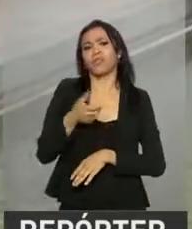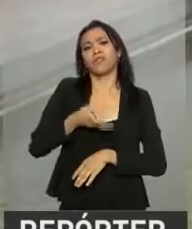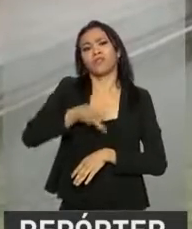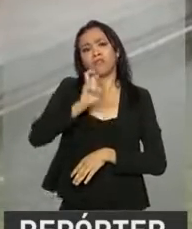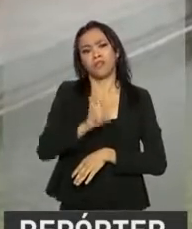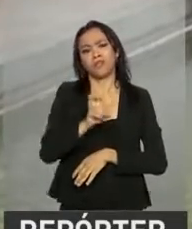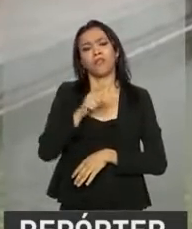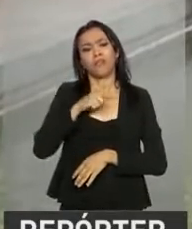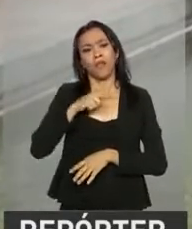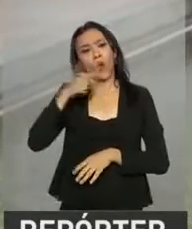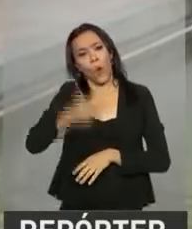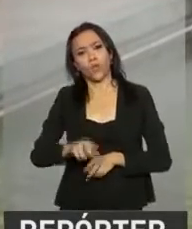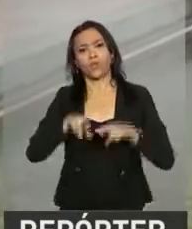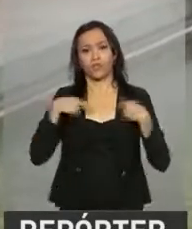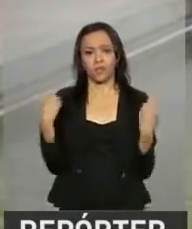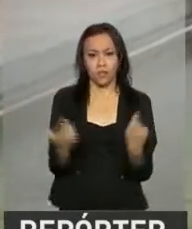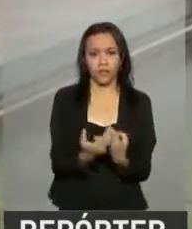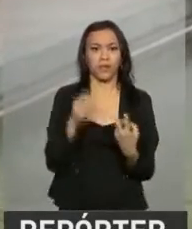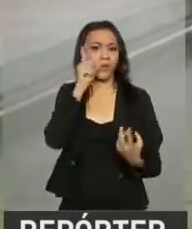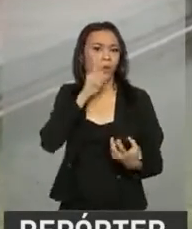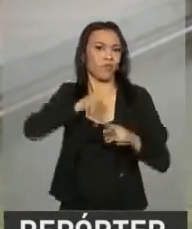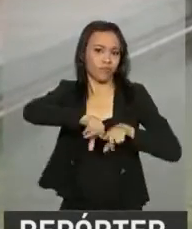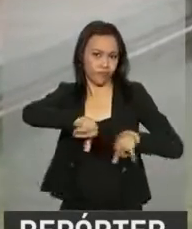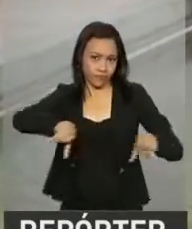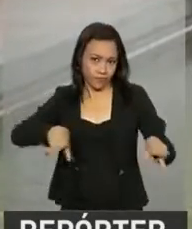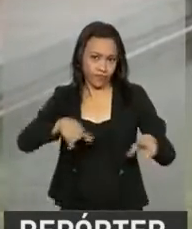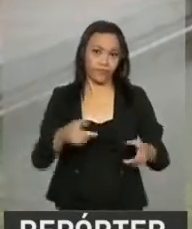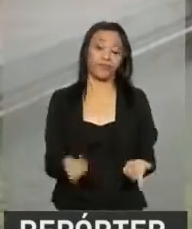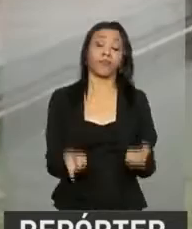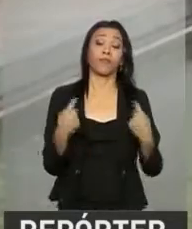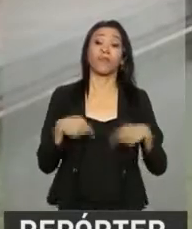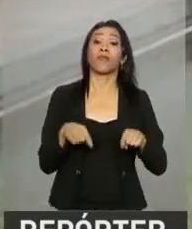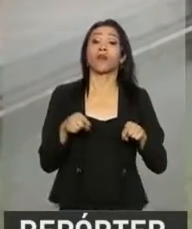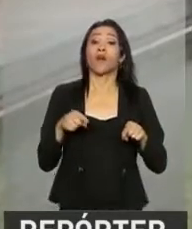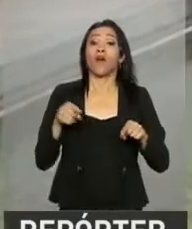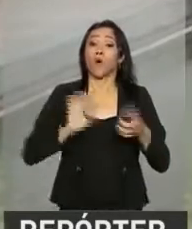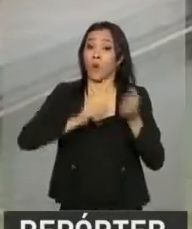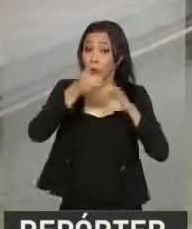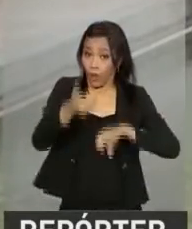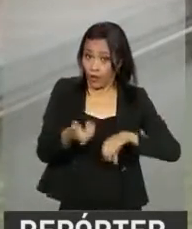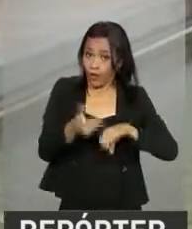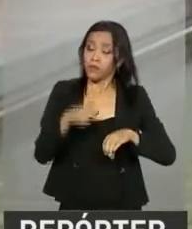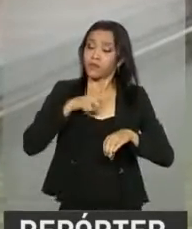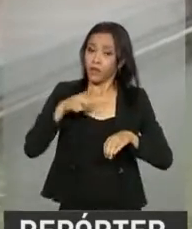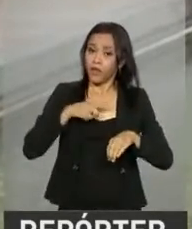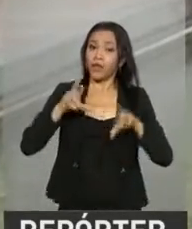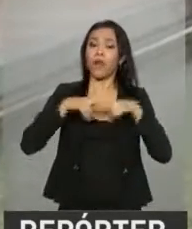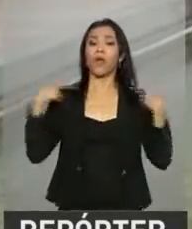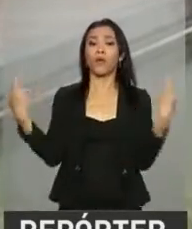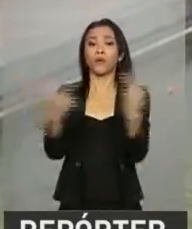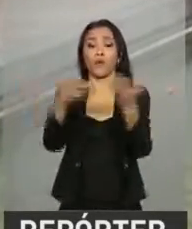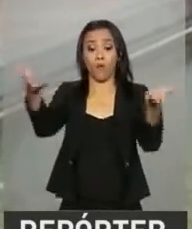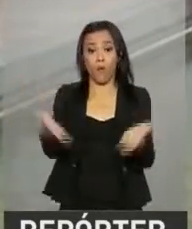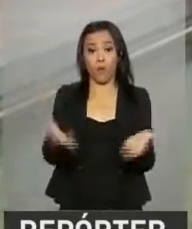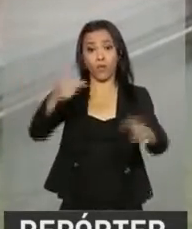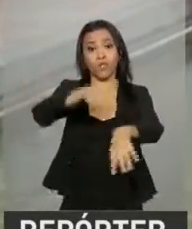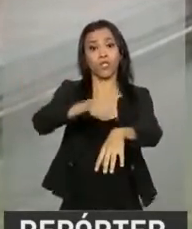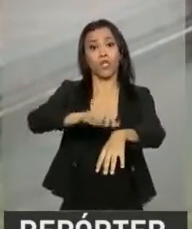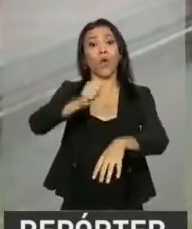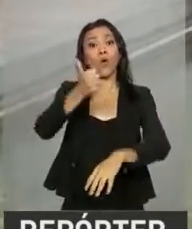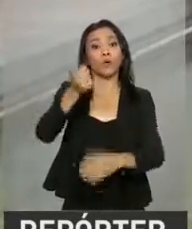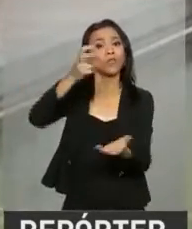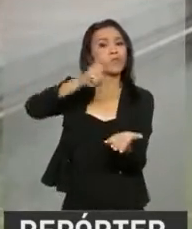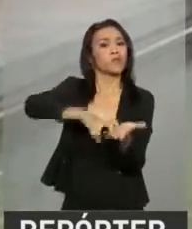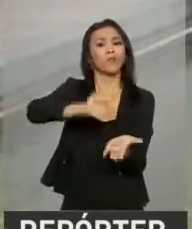sessão de reunião com parlamentares. E, Renata, o Congresso Nacional realiza uma sessão plenária hoje, a partir das 11